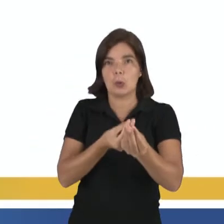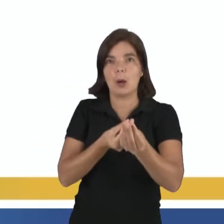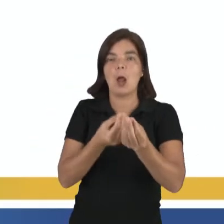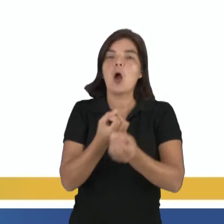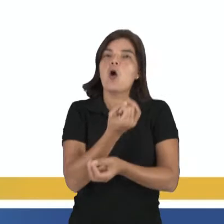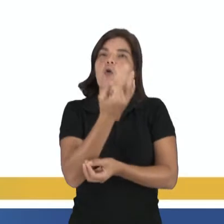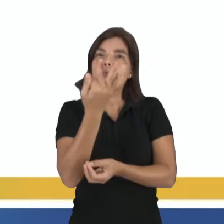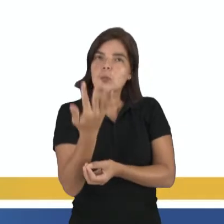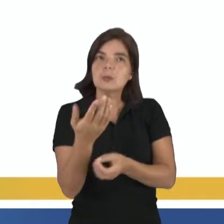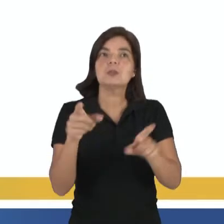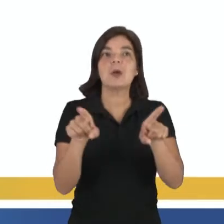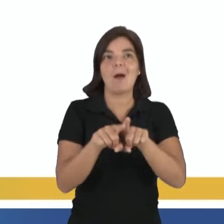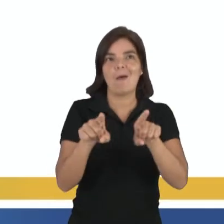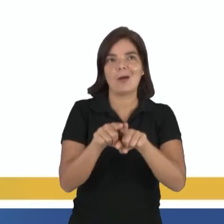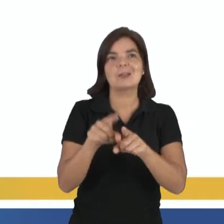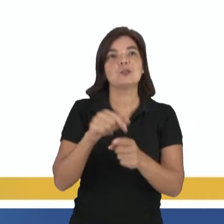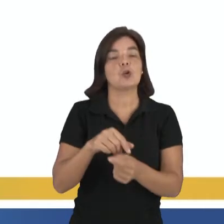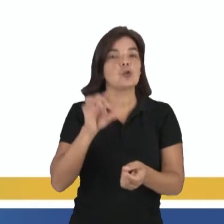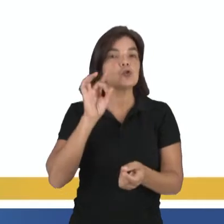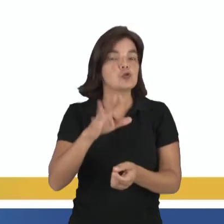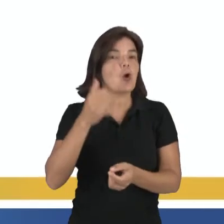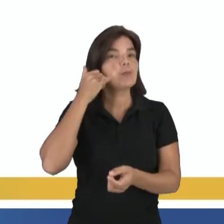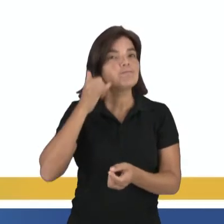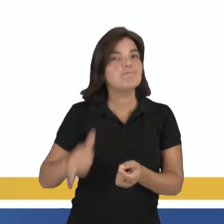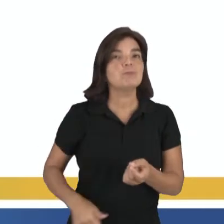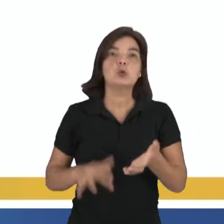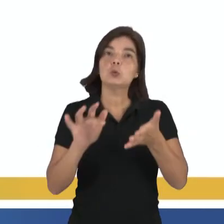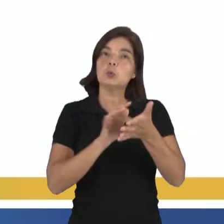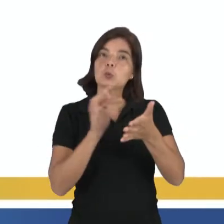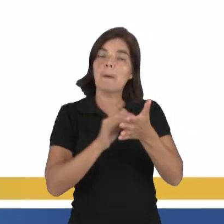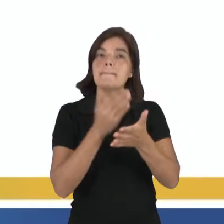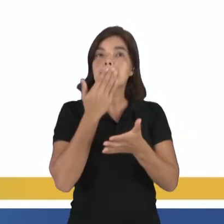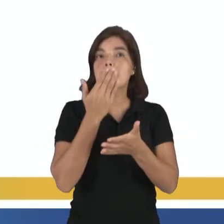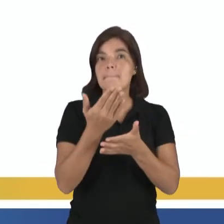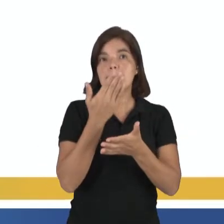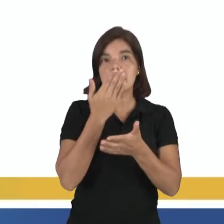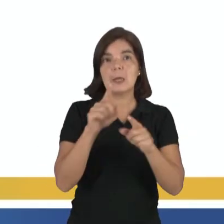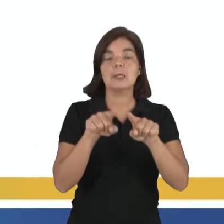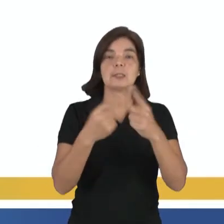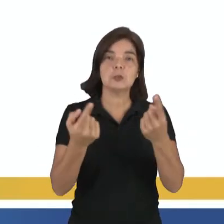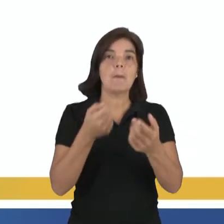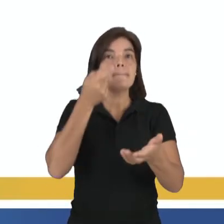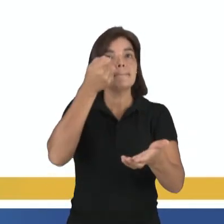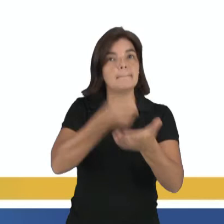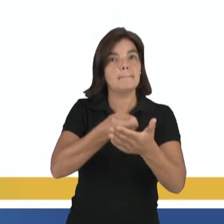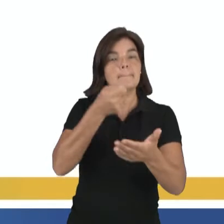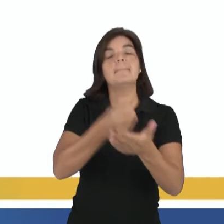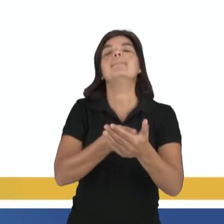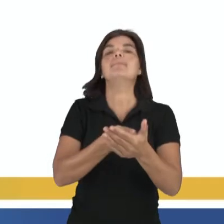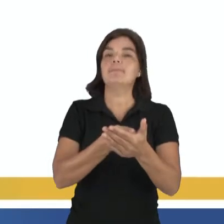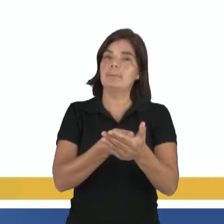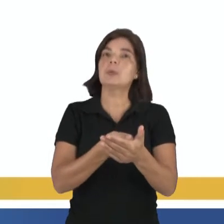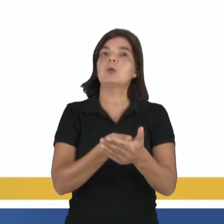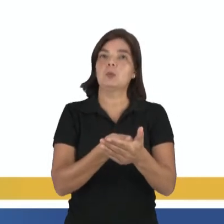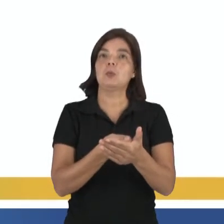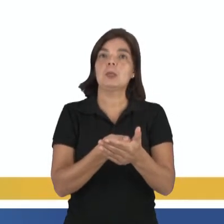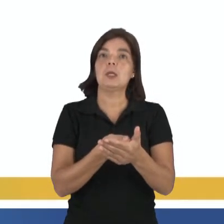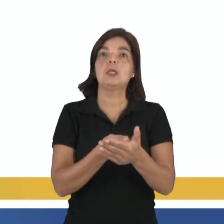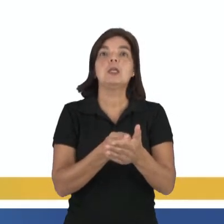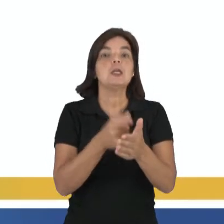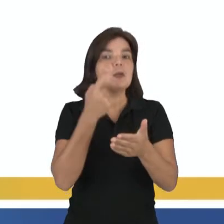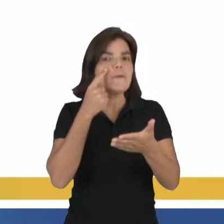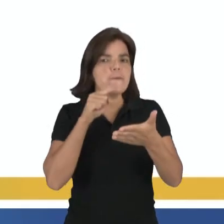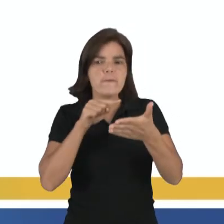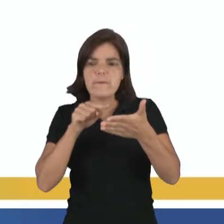para determinada quantia, agora, com poucos toques no celular, você pede, na verdade, paga a conta